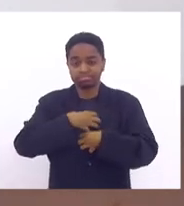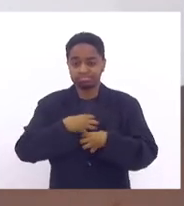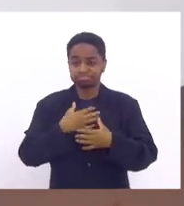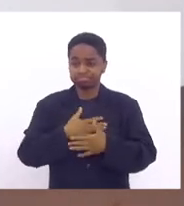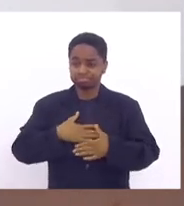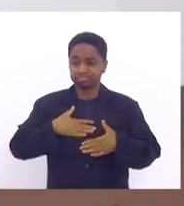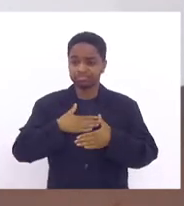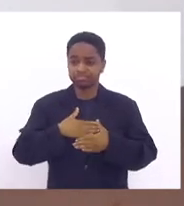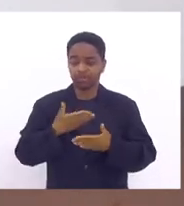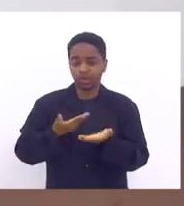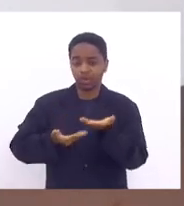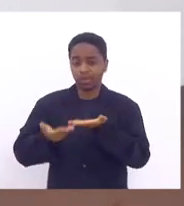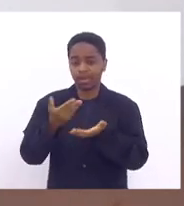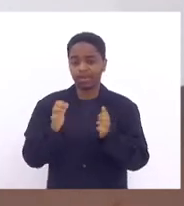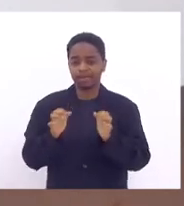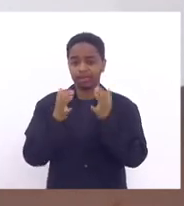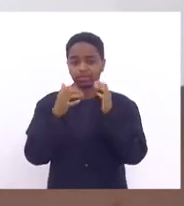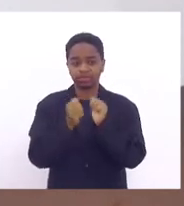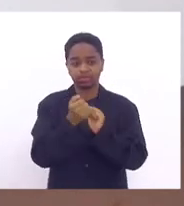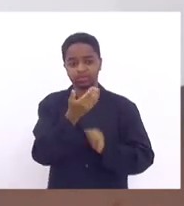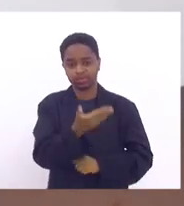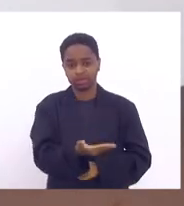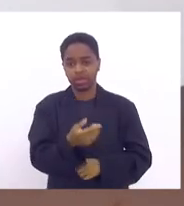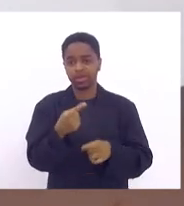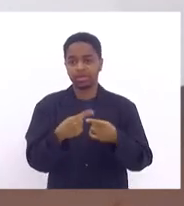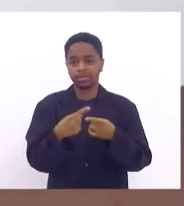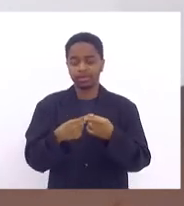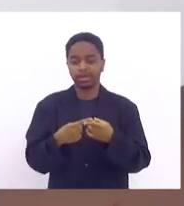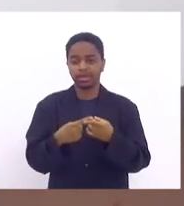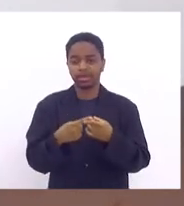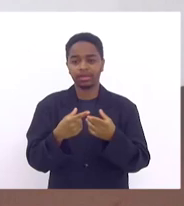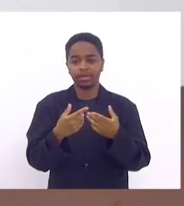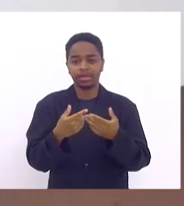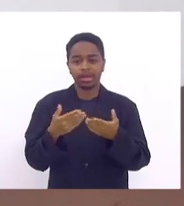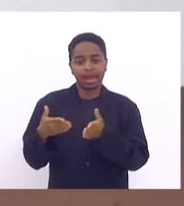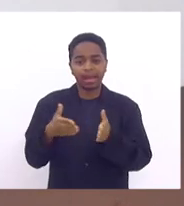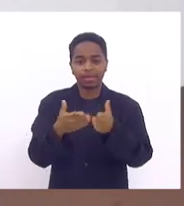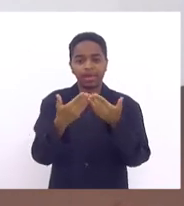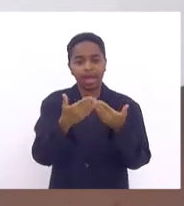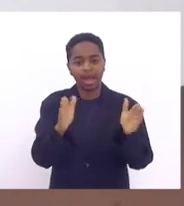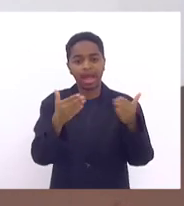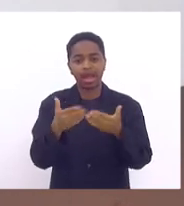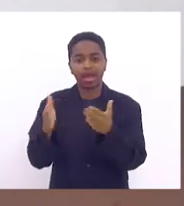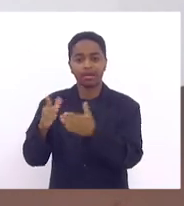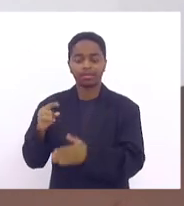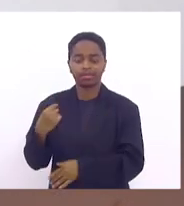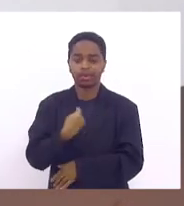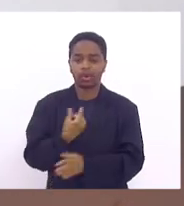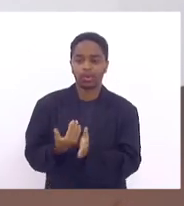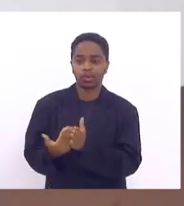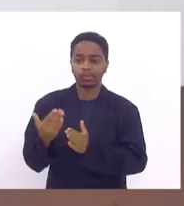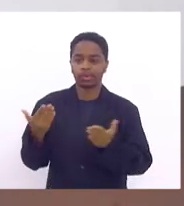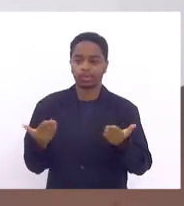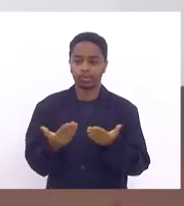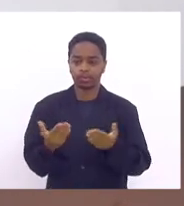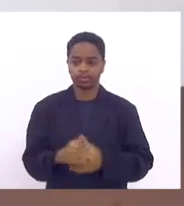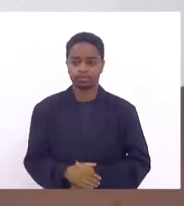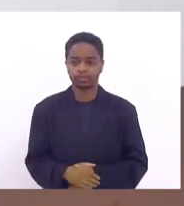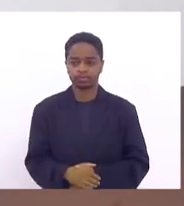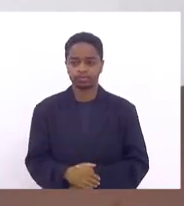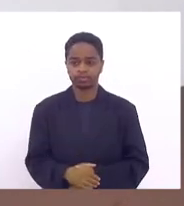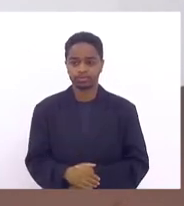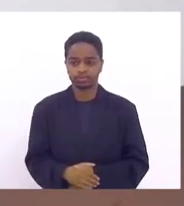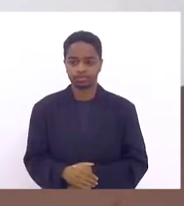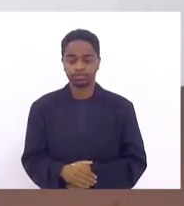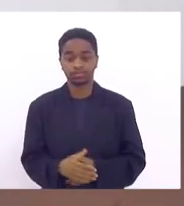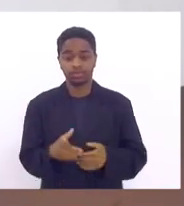de compartilhar um evento com o senhor D que abre essas fronteiras para nós que estamos começando agora bem e